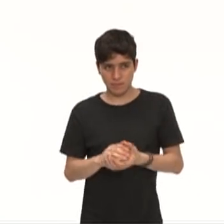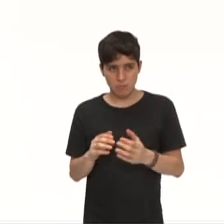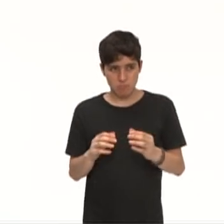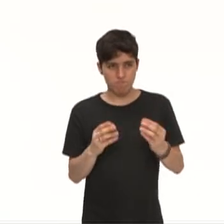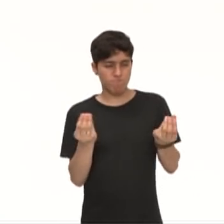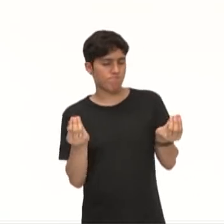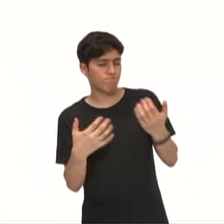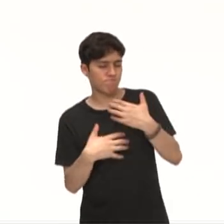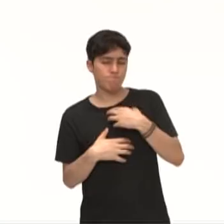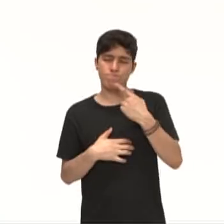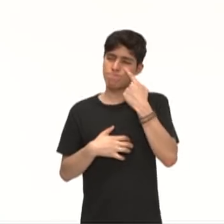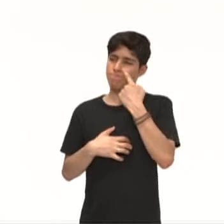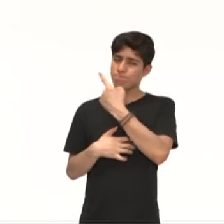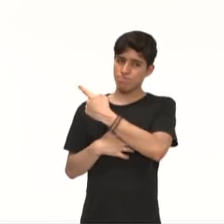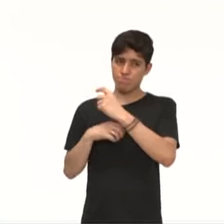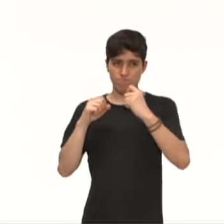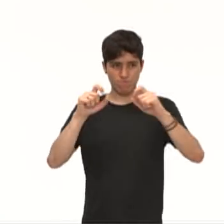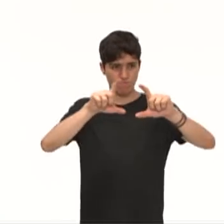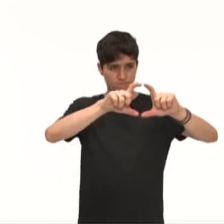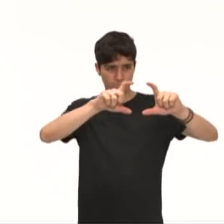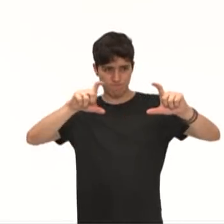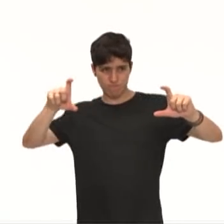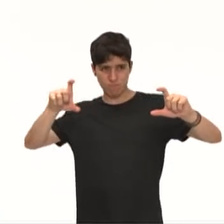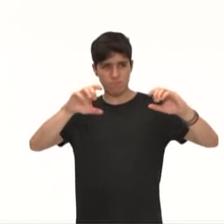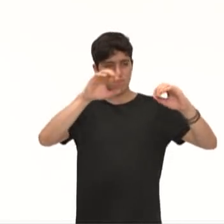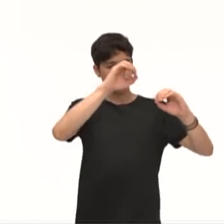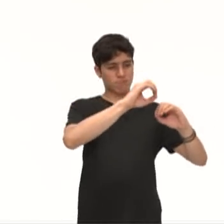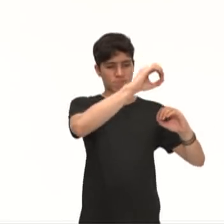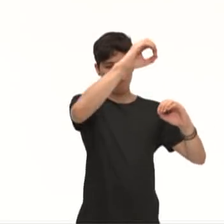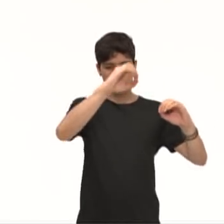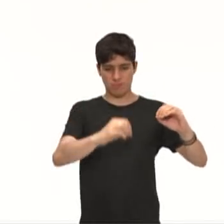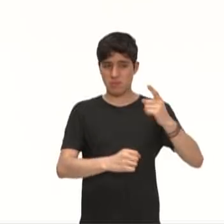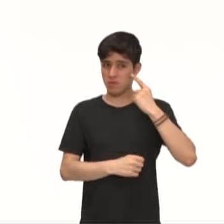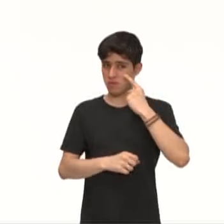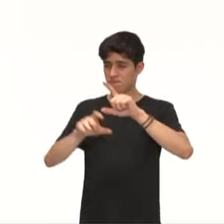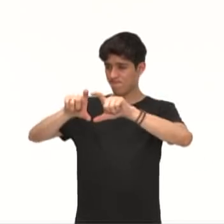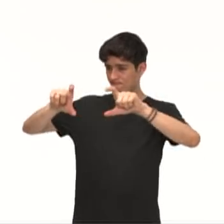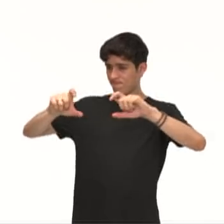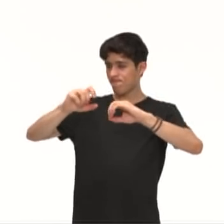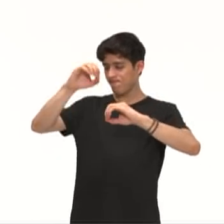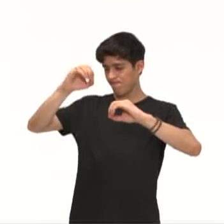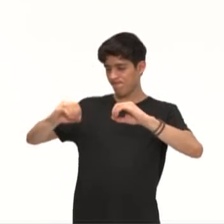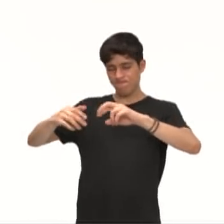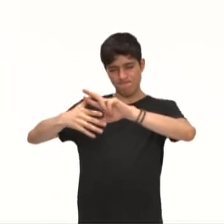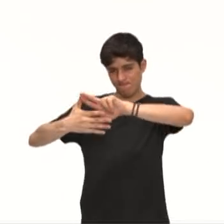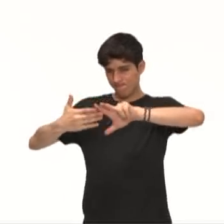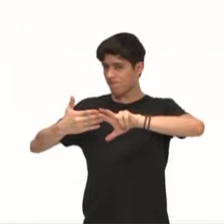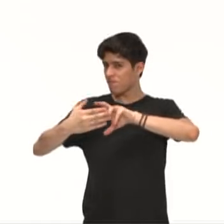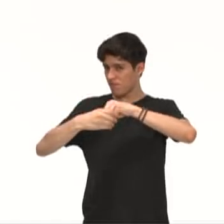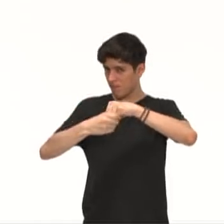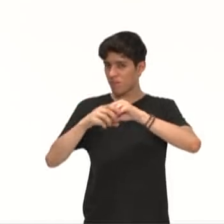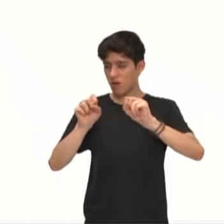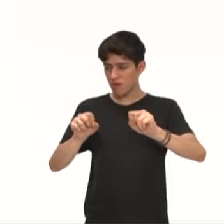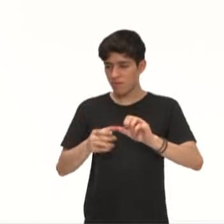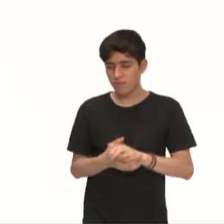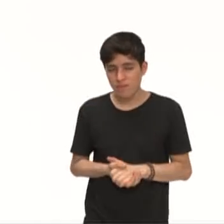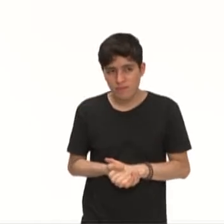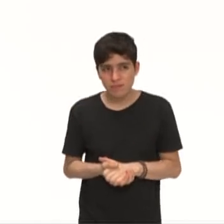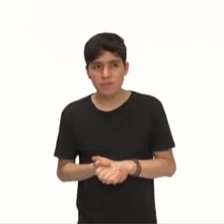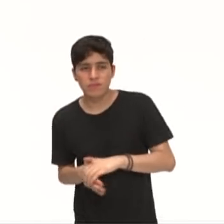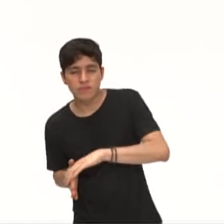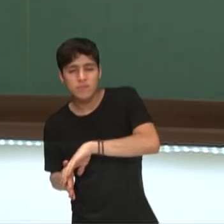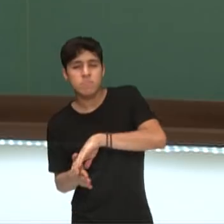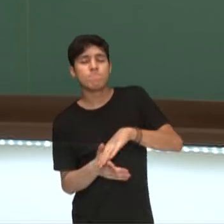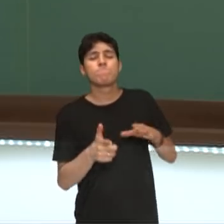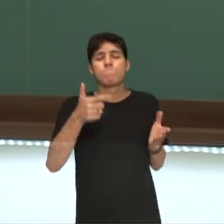ser representados assim também através de fórmulas, né? Tem vários tipos de fórmulas. E podemos ir aqui já para